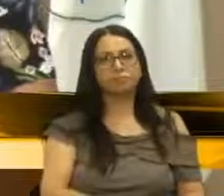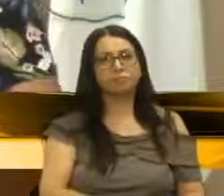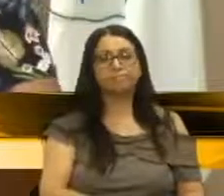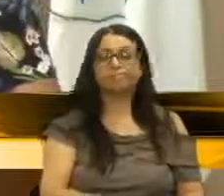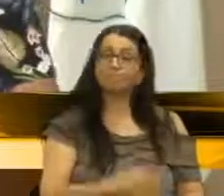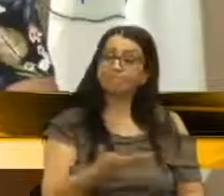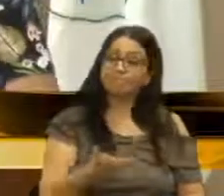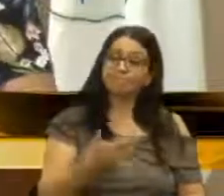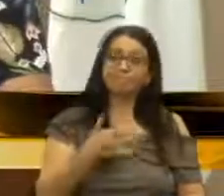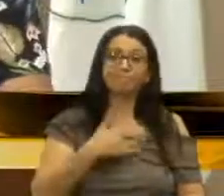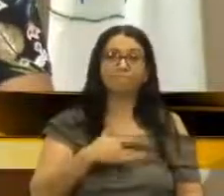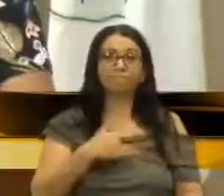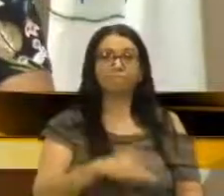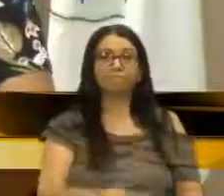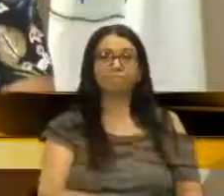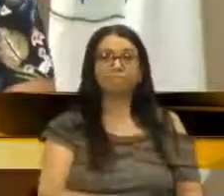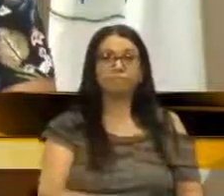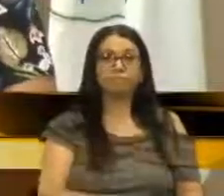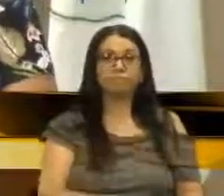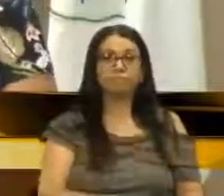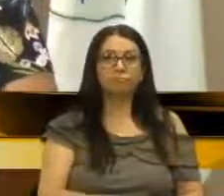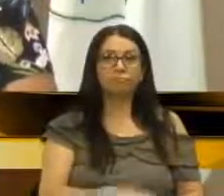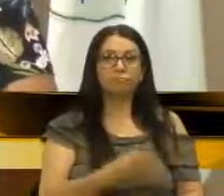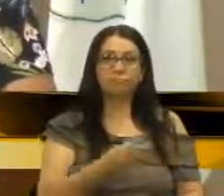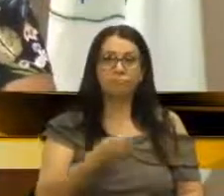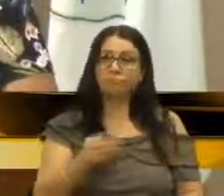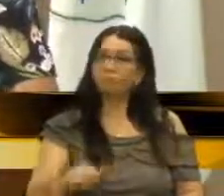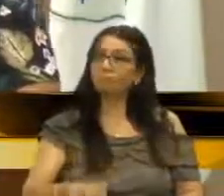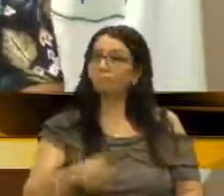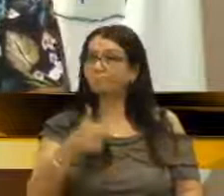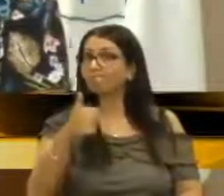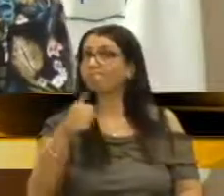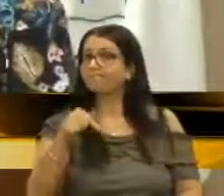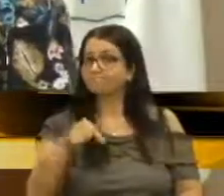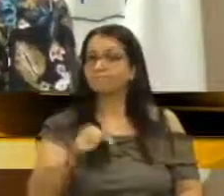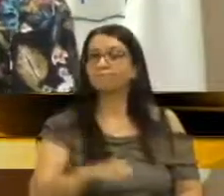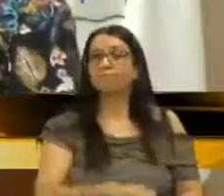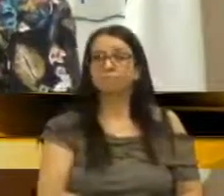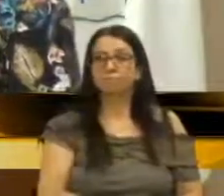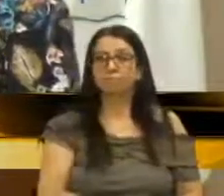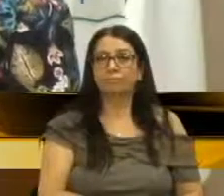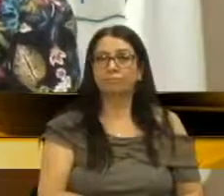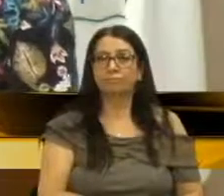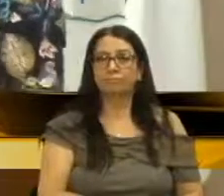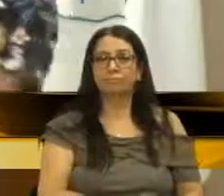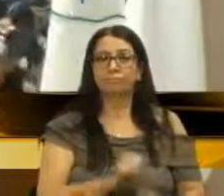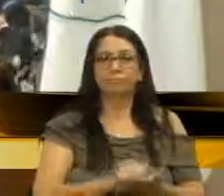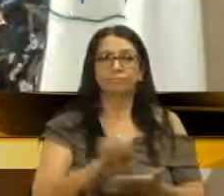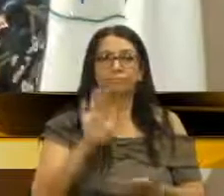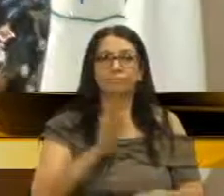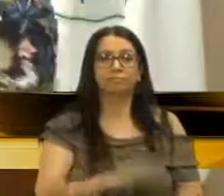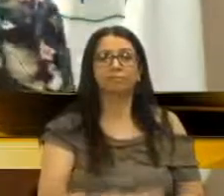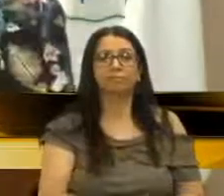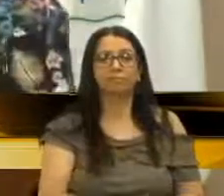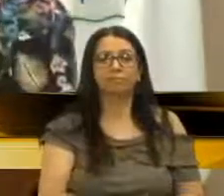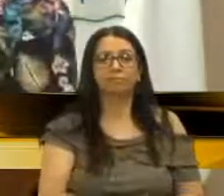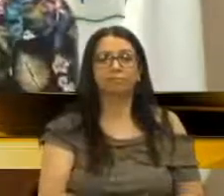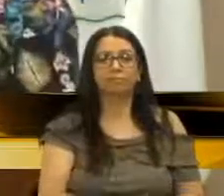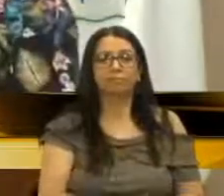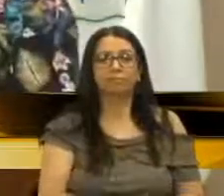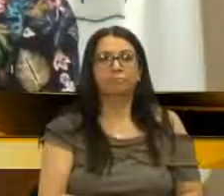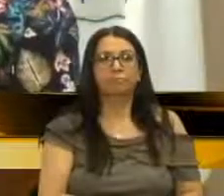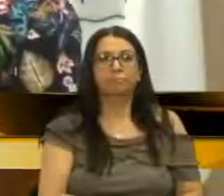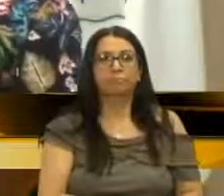infelizmente nós temos muito que melhorar a partir do pará que